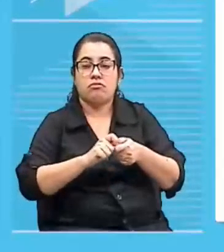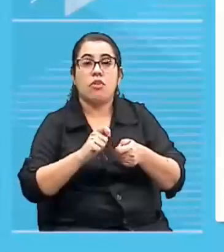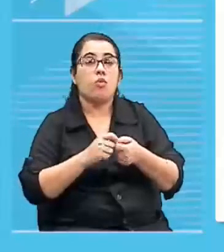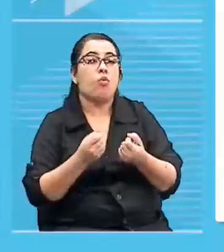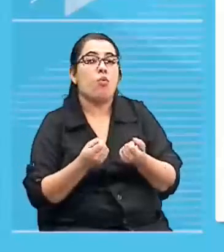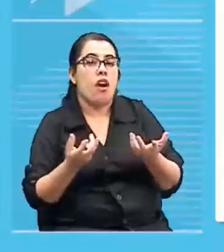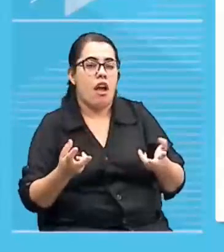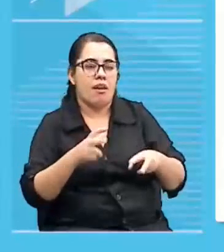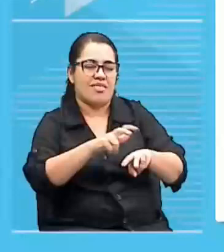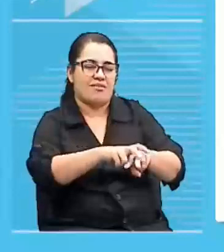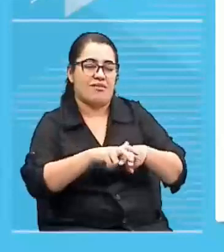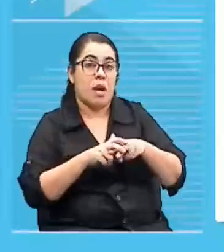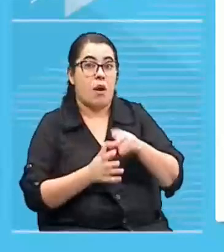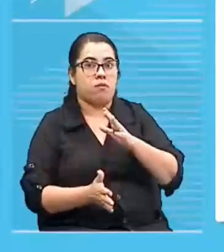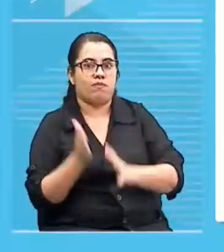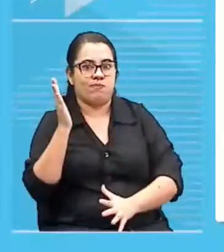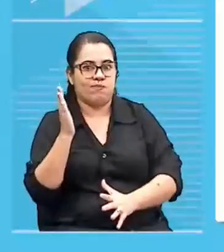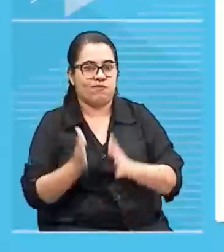por robôs